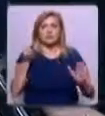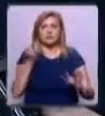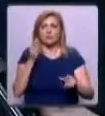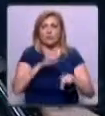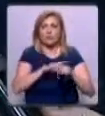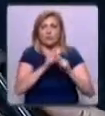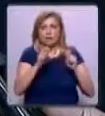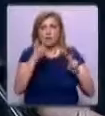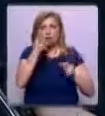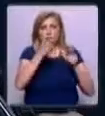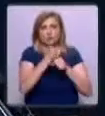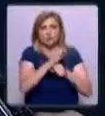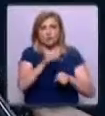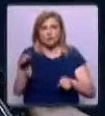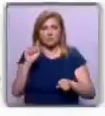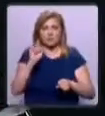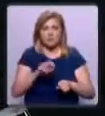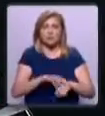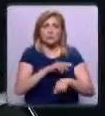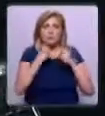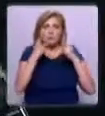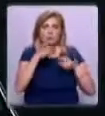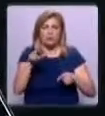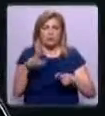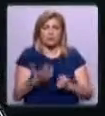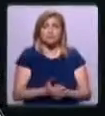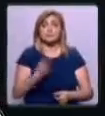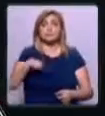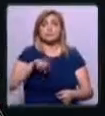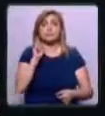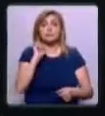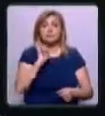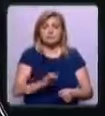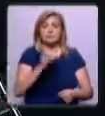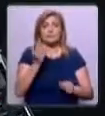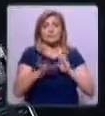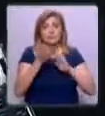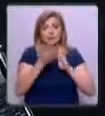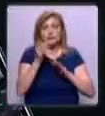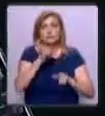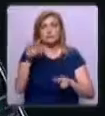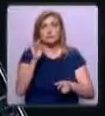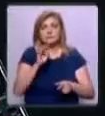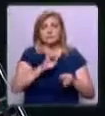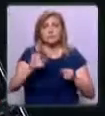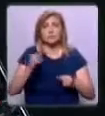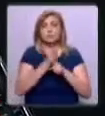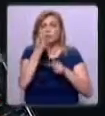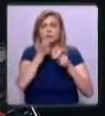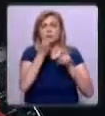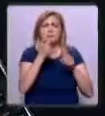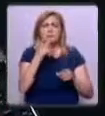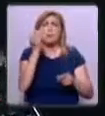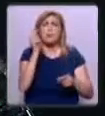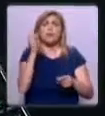período aos trabalhadores da administração pública. Para nós, o ideal era aos 100%, rapidamente e em força, porque os trabalhadores têm perdido muito nos